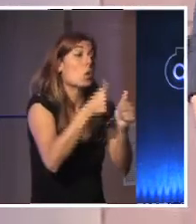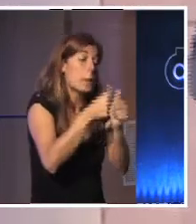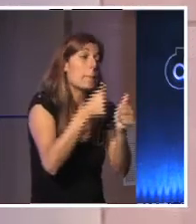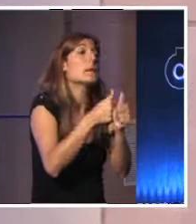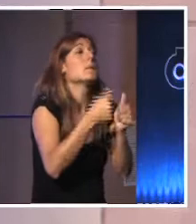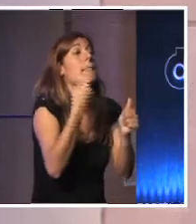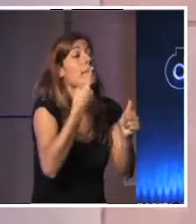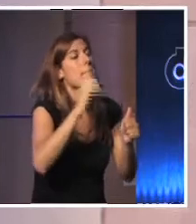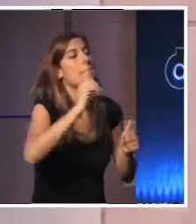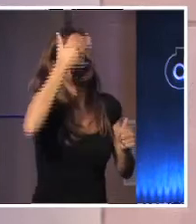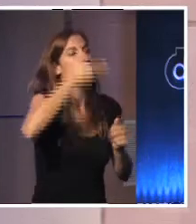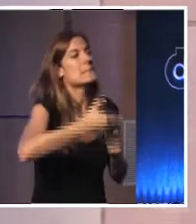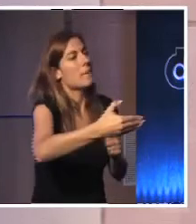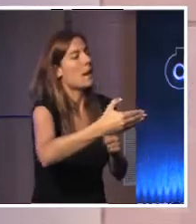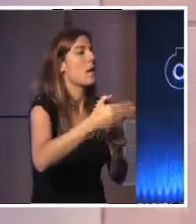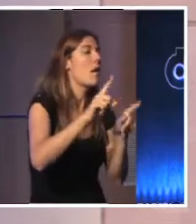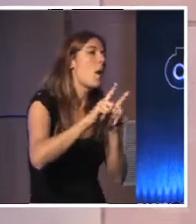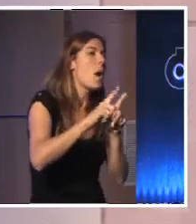ser feito durante a primeira semana para